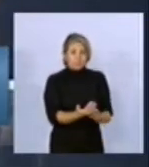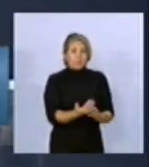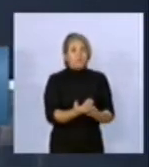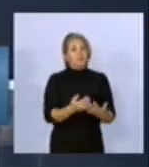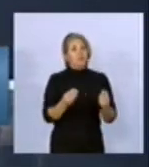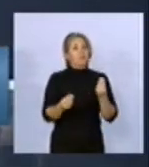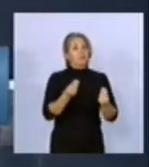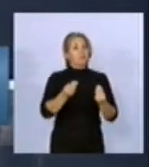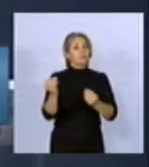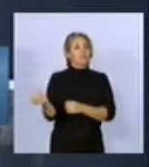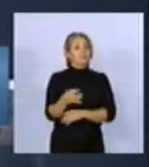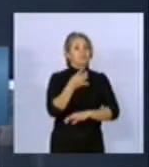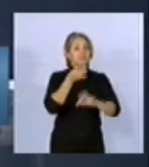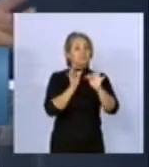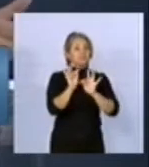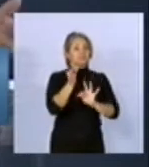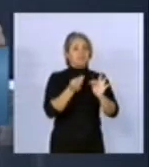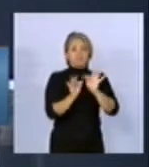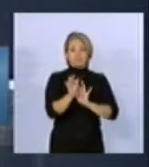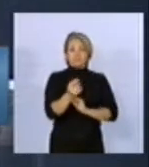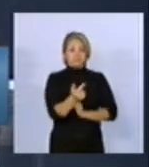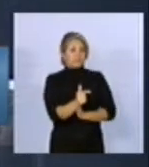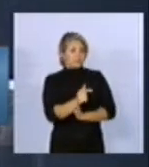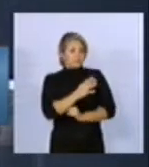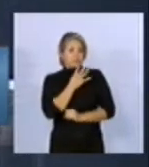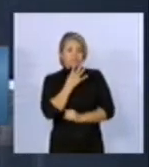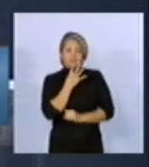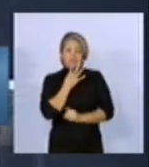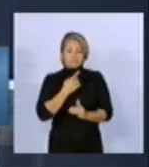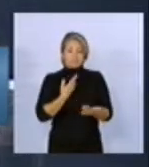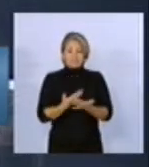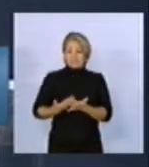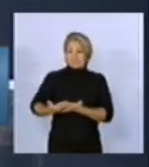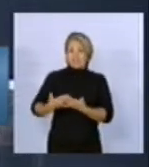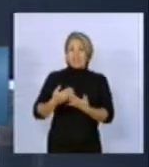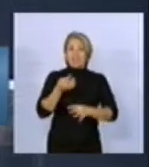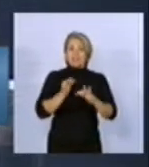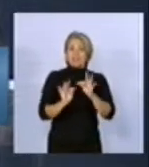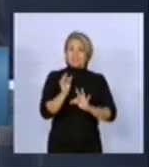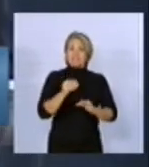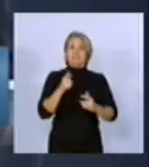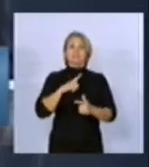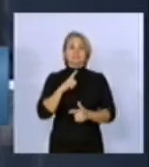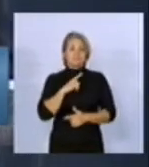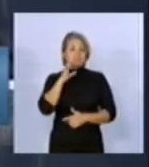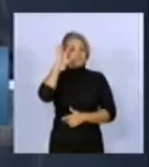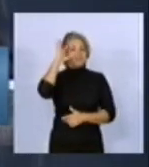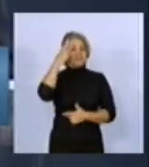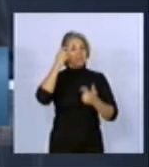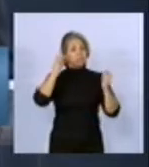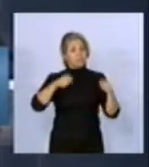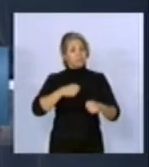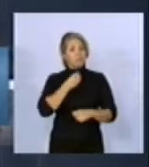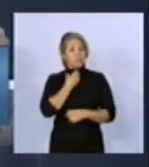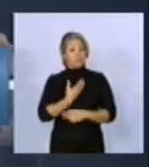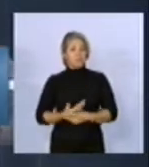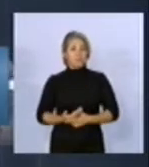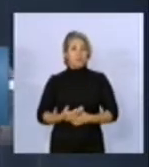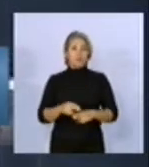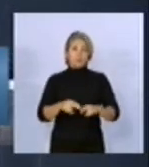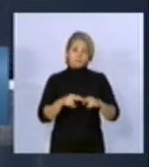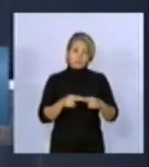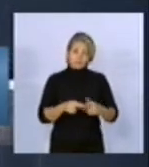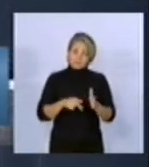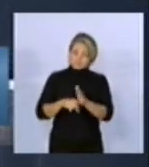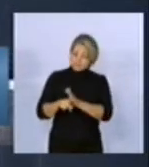novas tecnologias serem implementadas e não temos o conhecimento técnico ainda por um Resultado positivo disso então essas práticas e